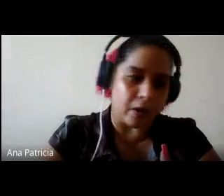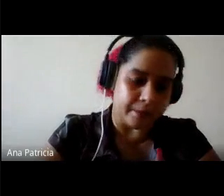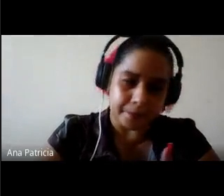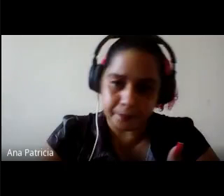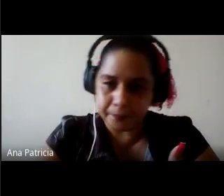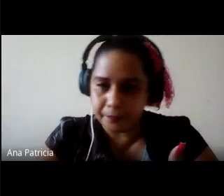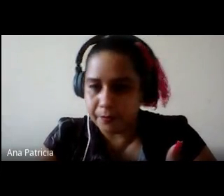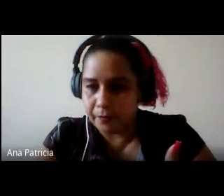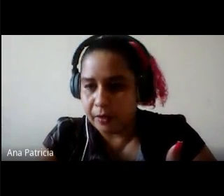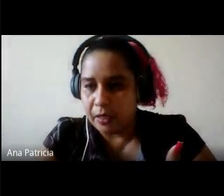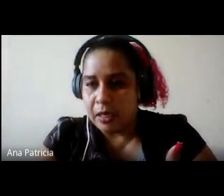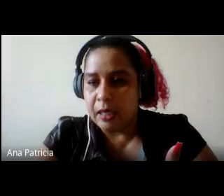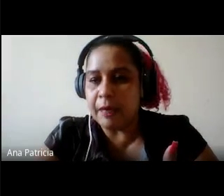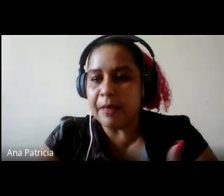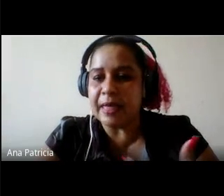não rola.